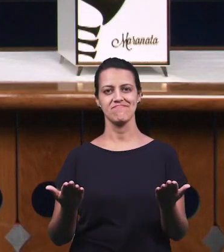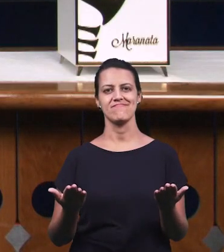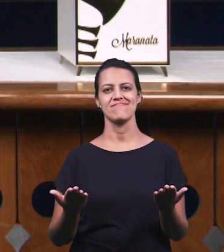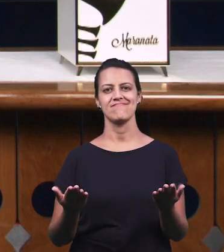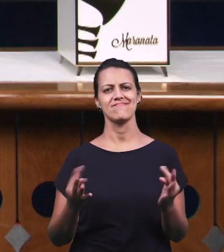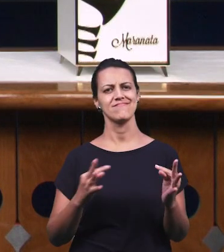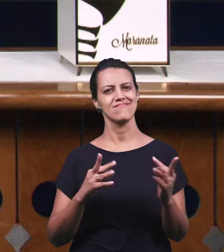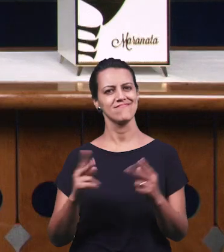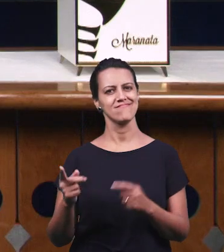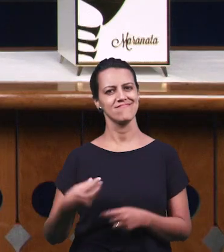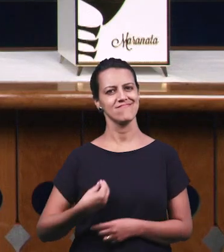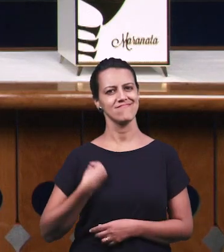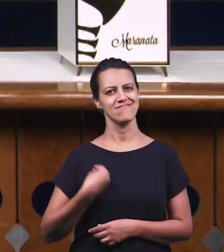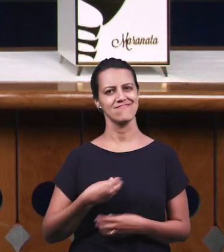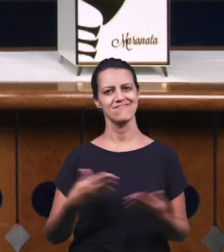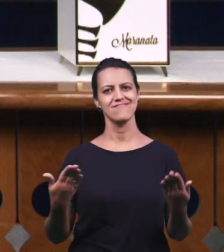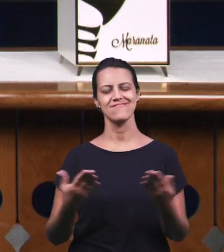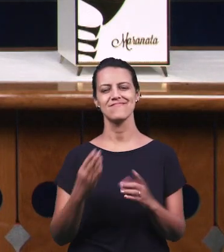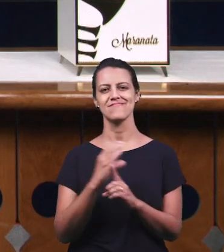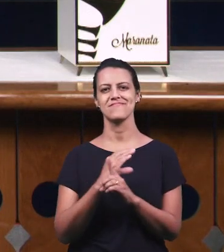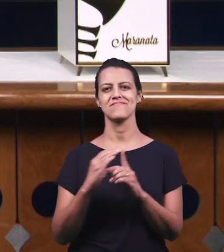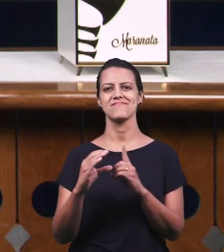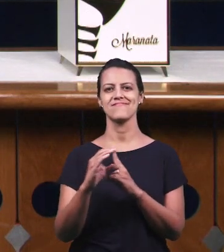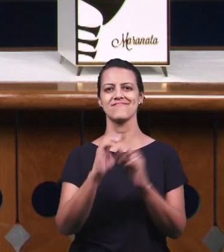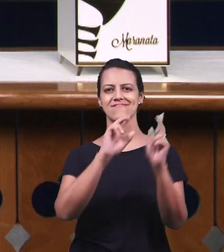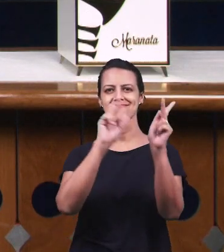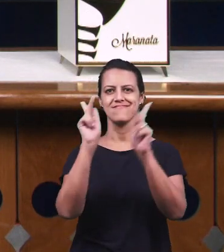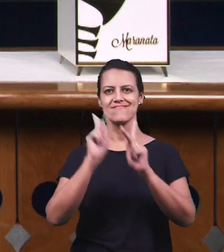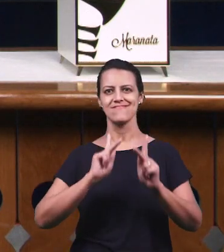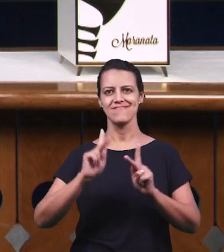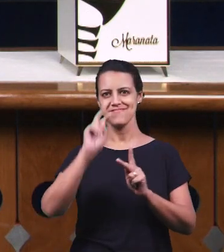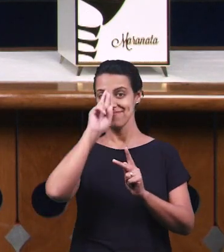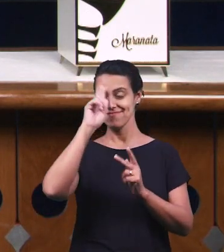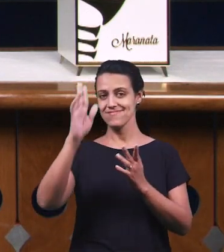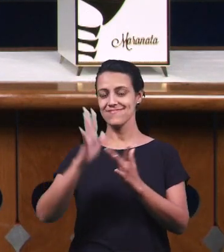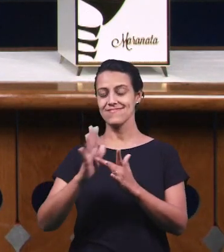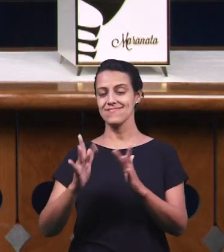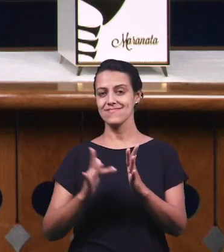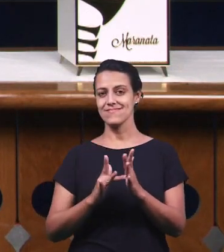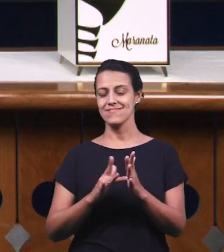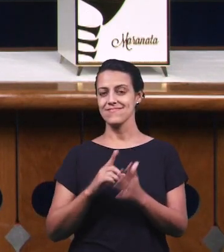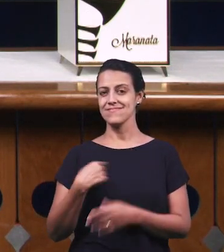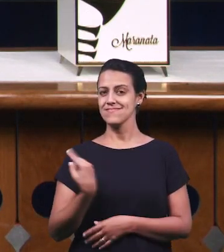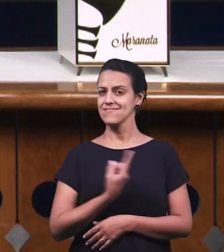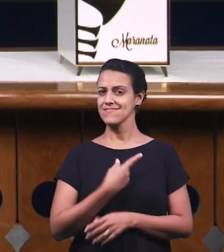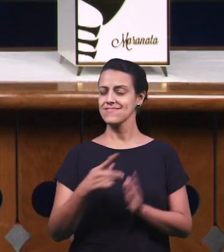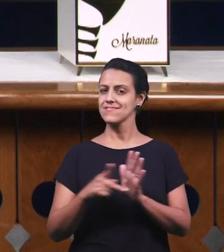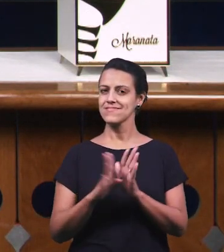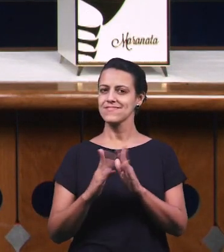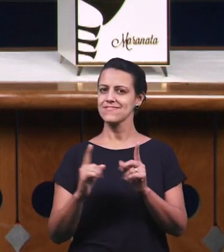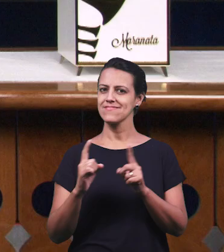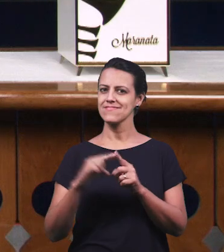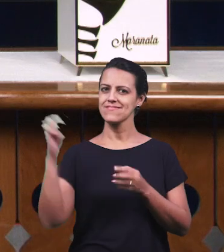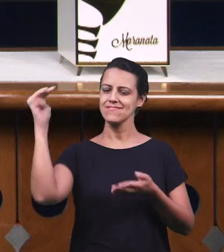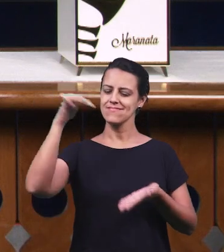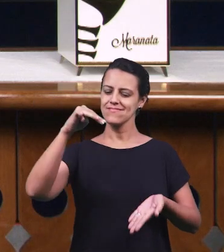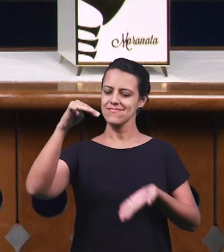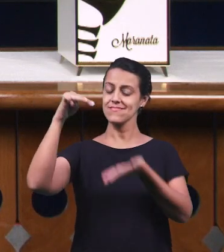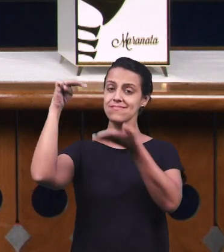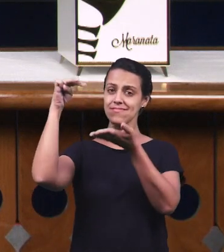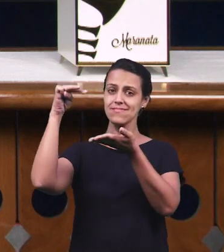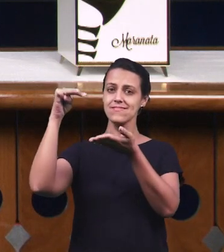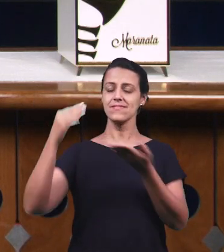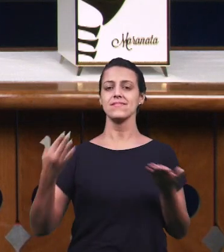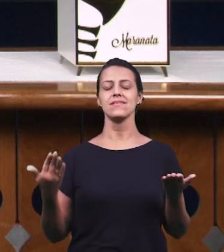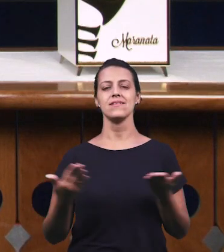Nós saudamos a todos que participam deste culto com a paz do Senhor Jesus. Nós somos a Igreja Cristã Maranata